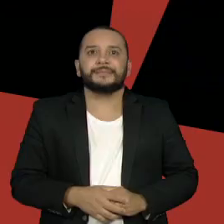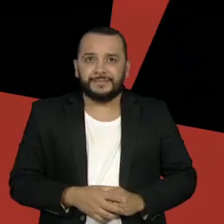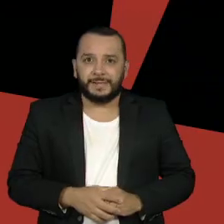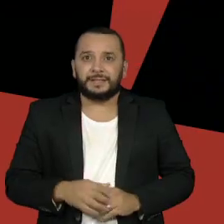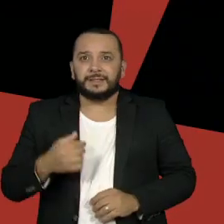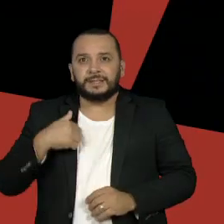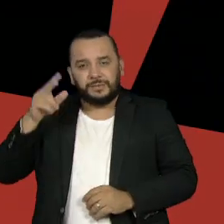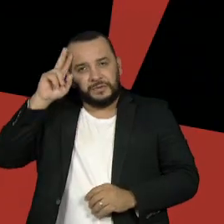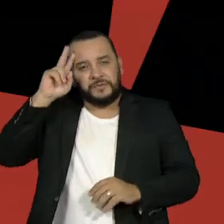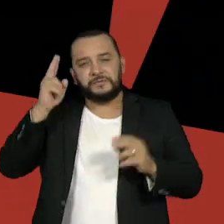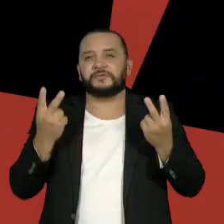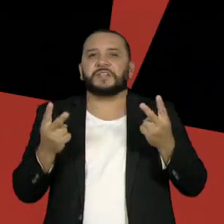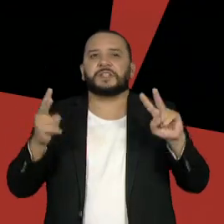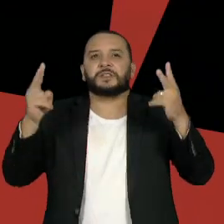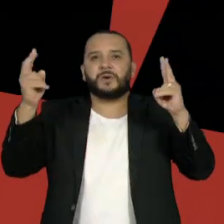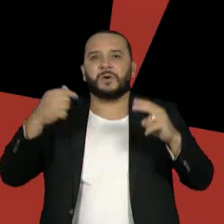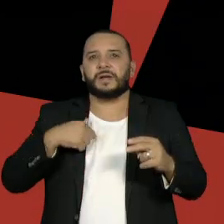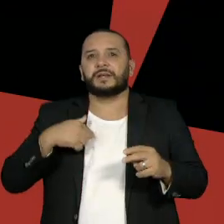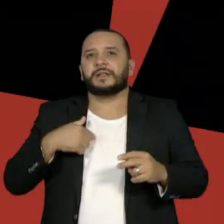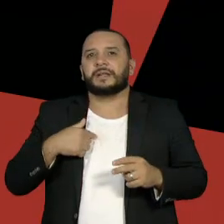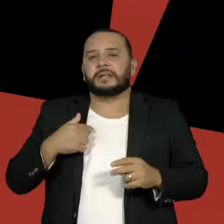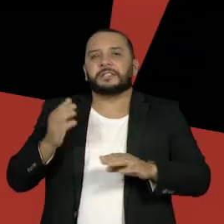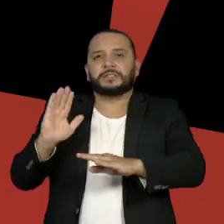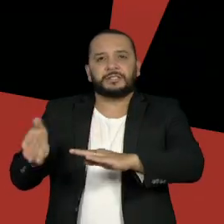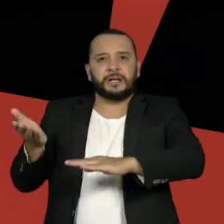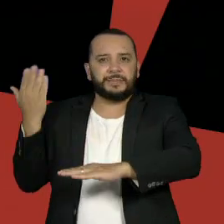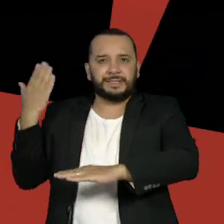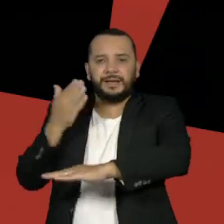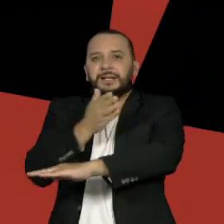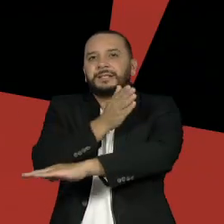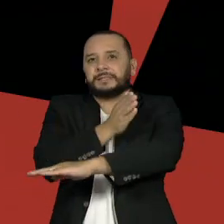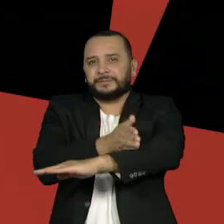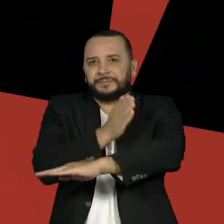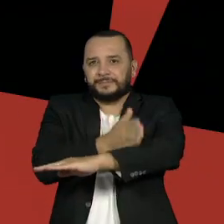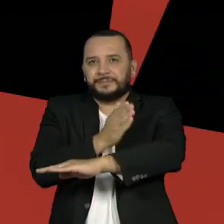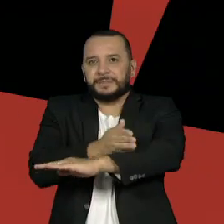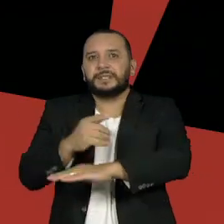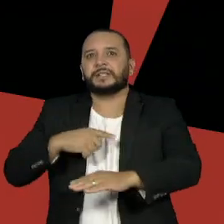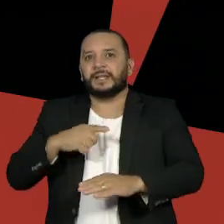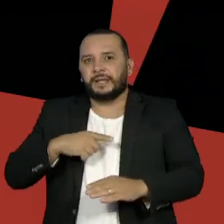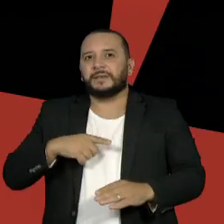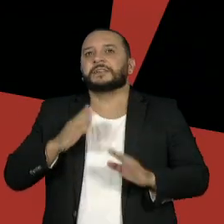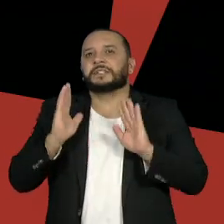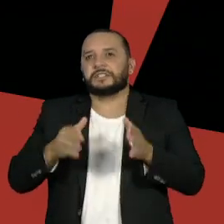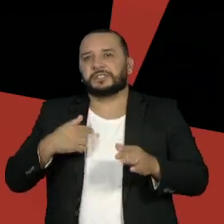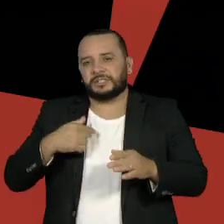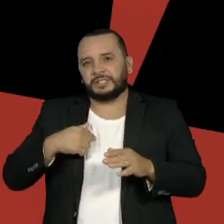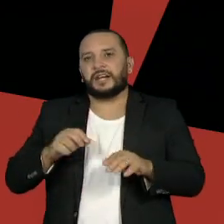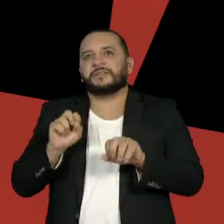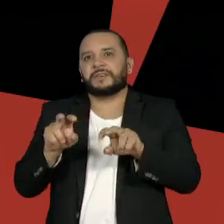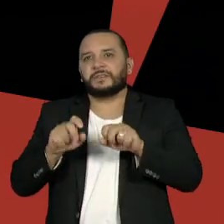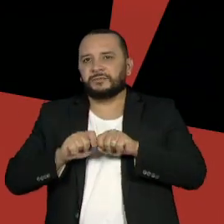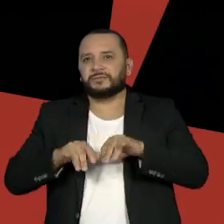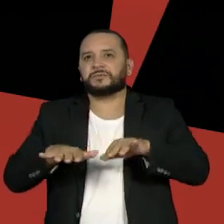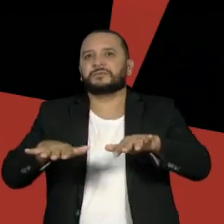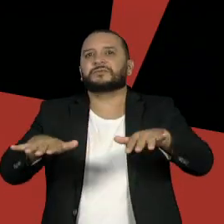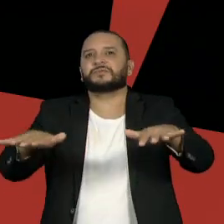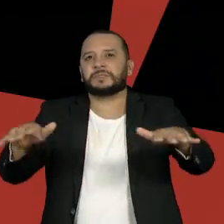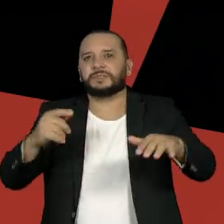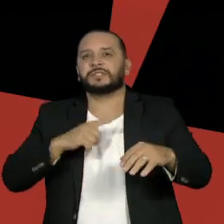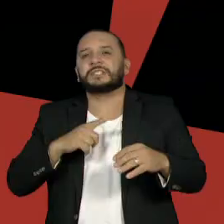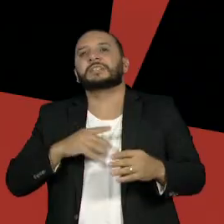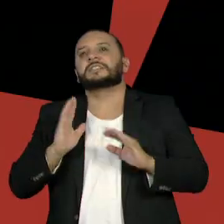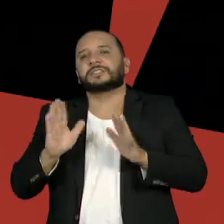na fibra história em média em fim de lhe apetecer sê Lebron com na grandes orgias